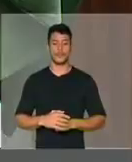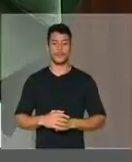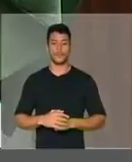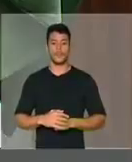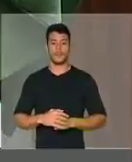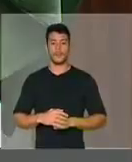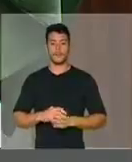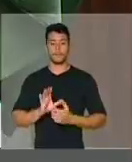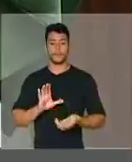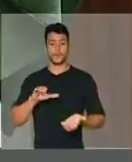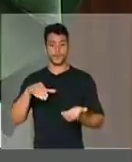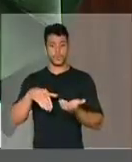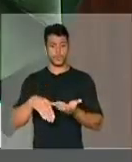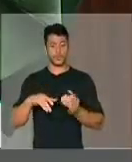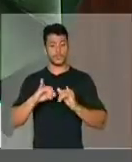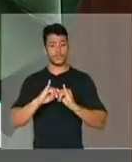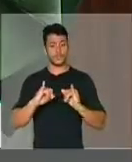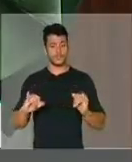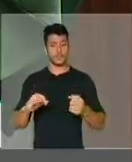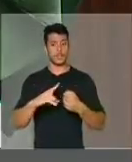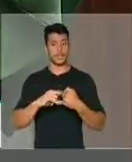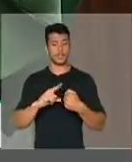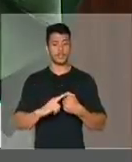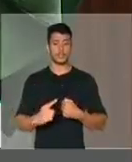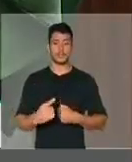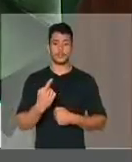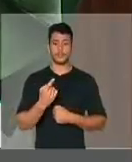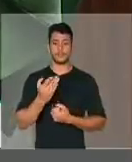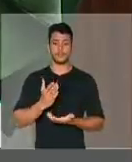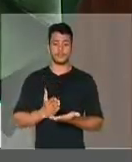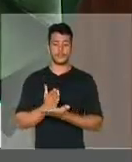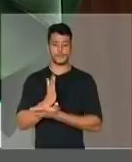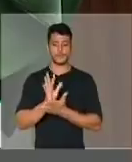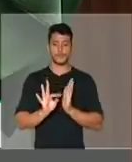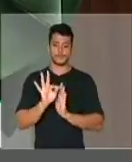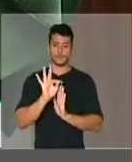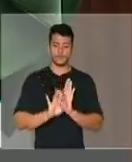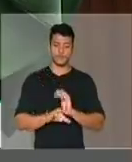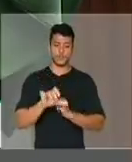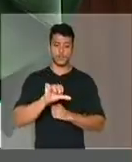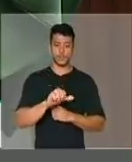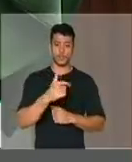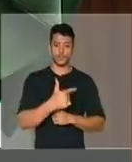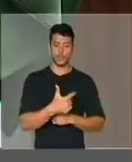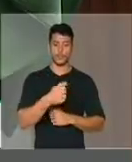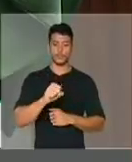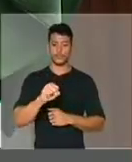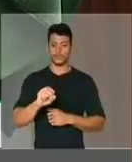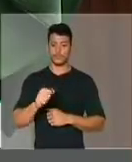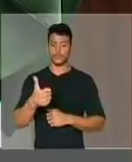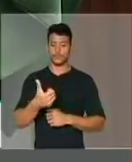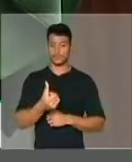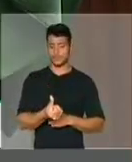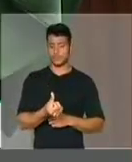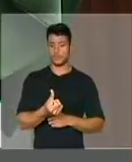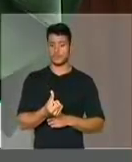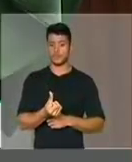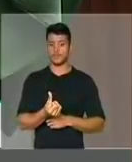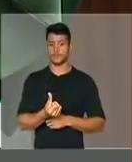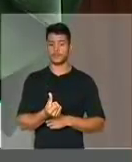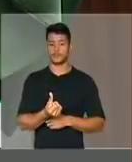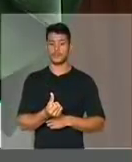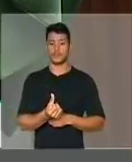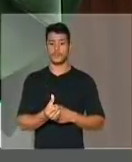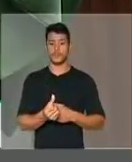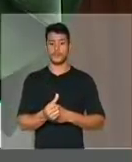Nacional decreta. Artigo 1º. Fica aprovado o texto do decreto 9288, de 16 de fevereiro de 2018,